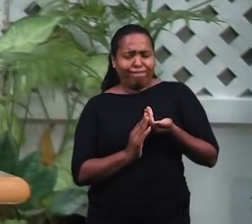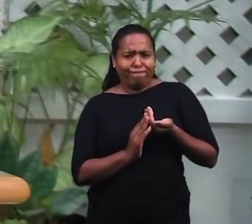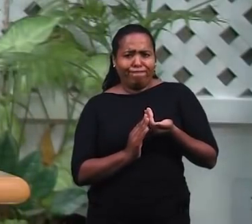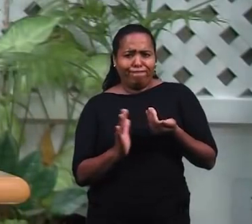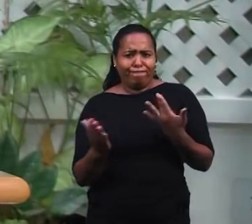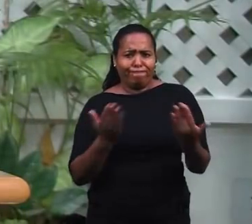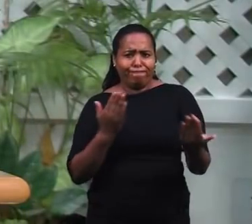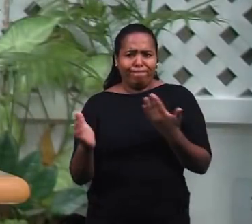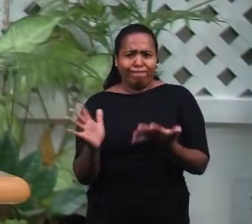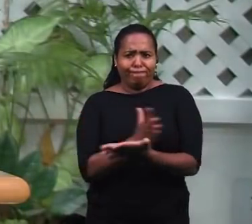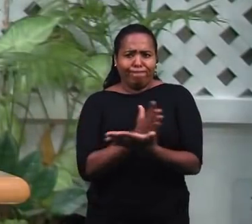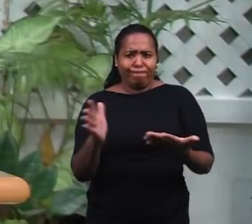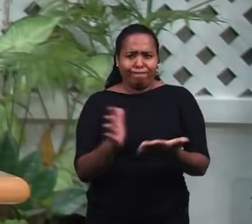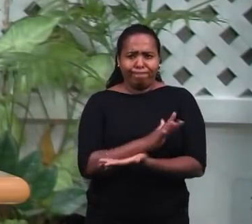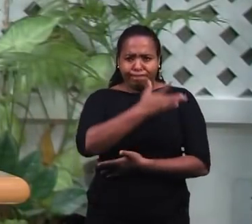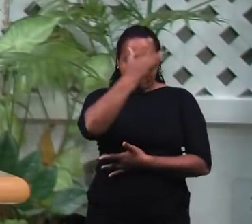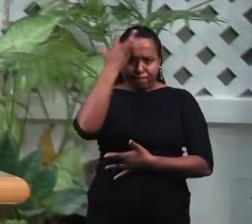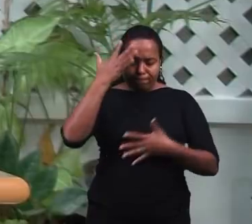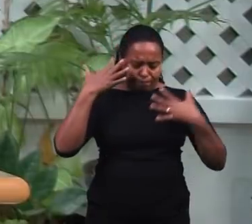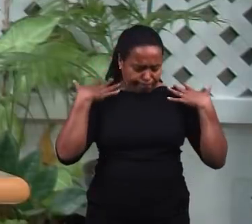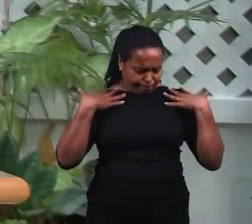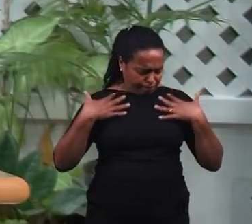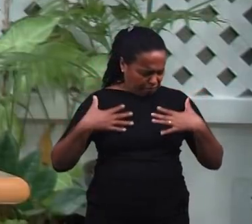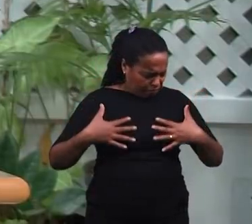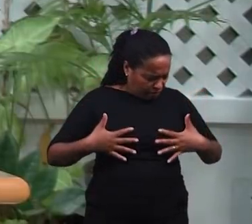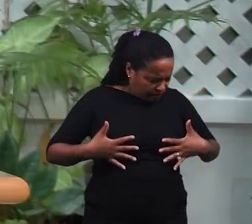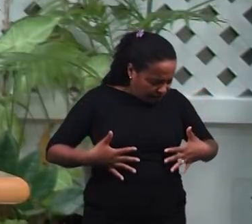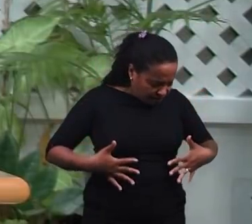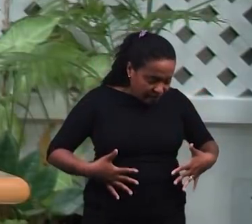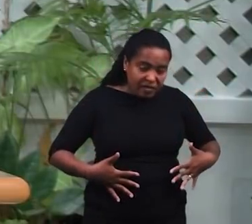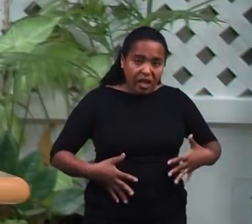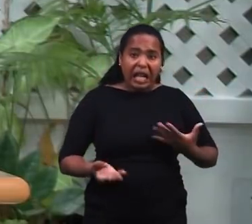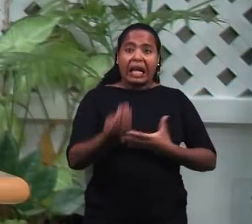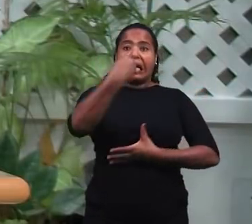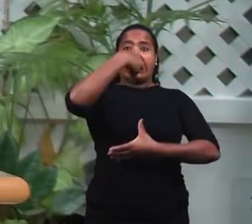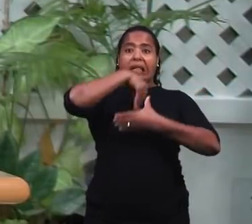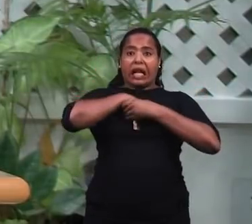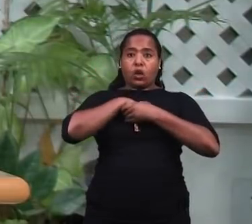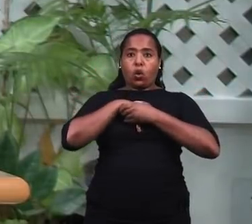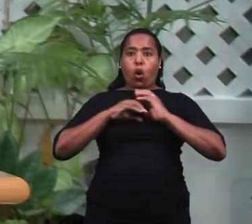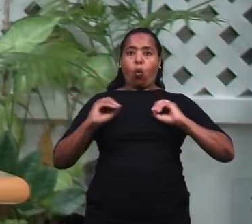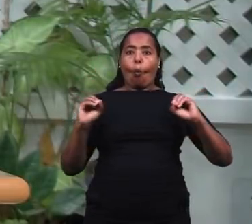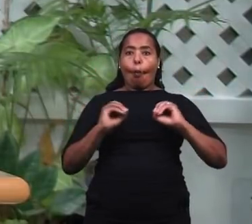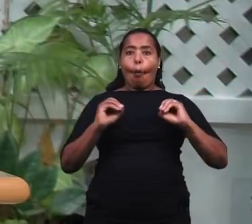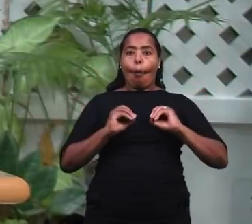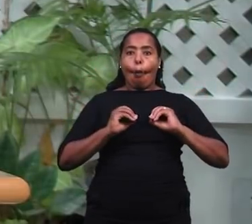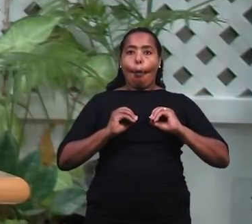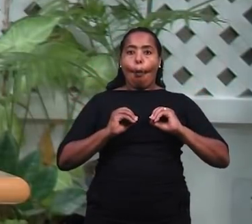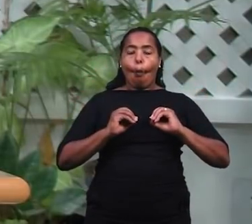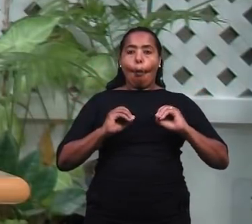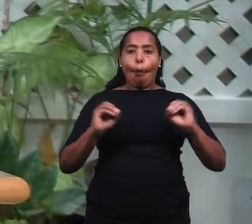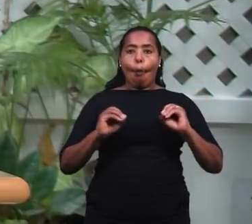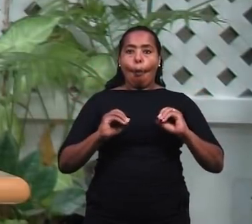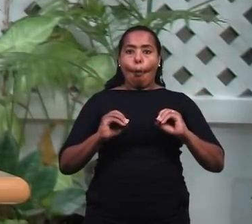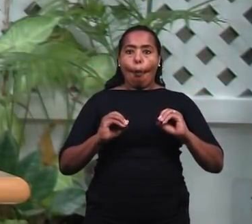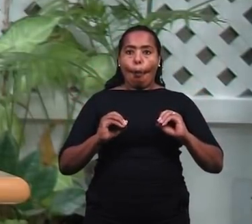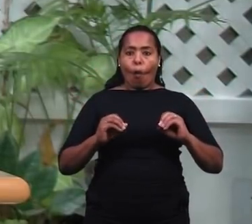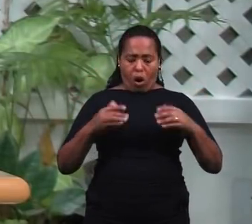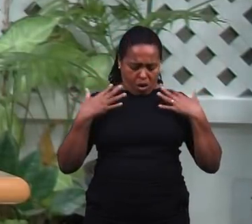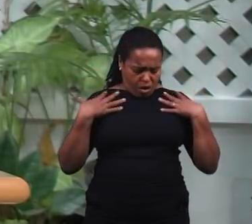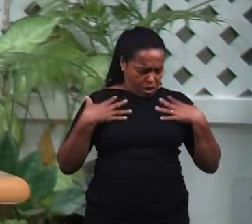casca. Só o lado de fora. Não tem mais nada. Nada. Absolutamente. E a casca vai